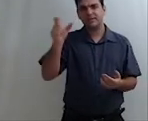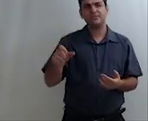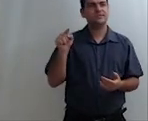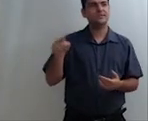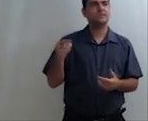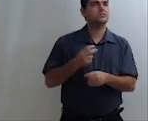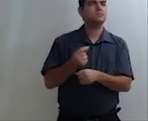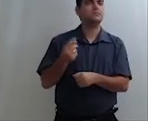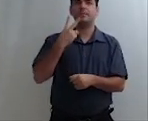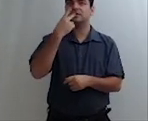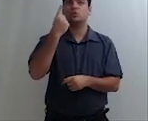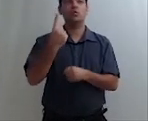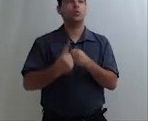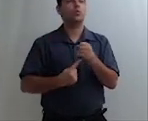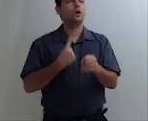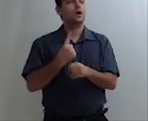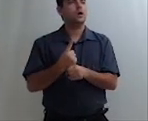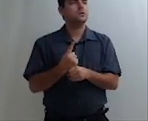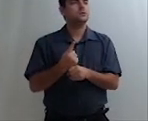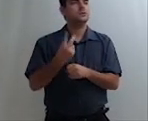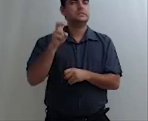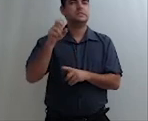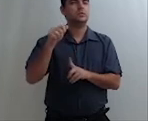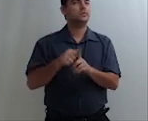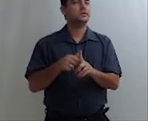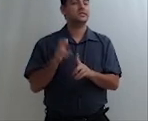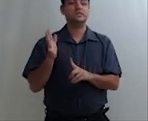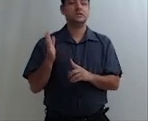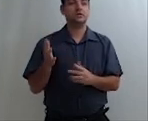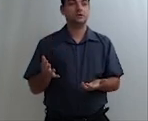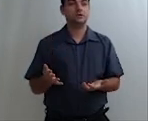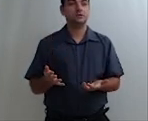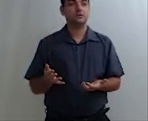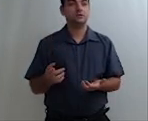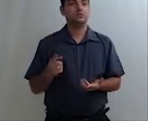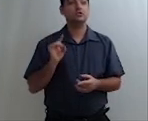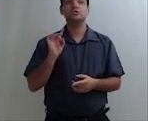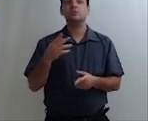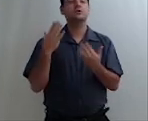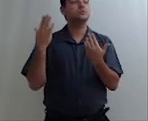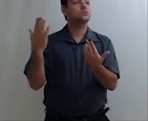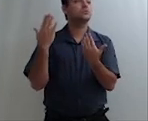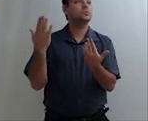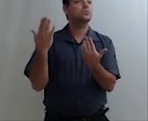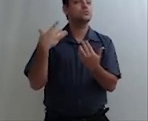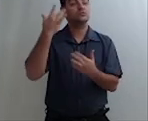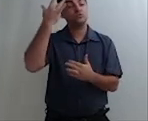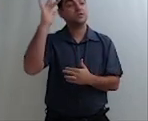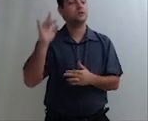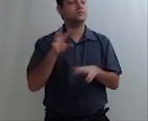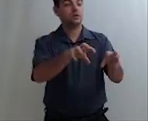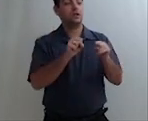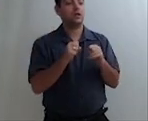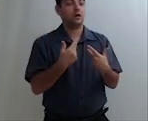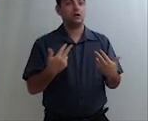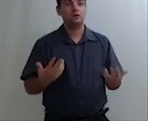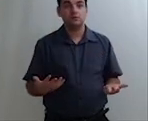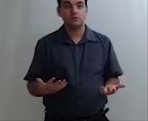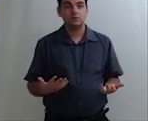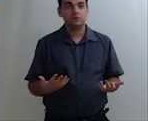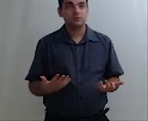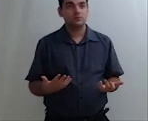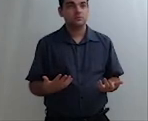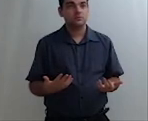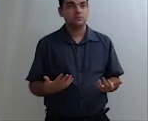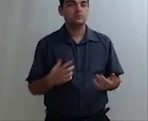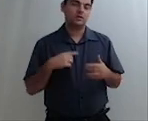a um ano e 5 meses por um suposto crime de receptação qualificada que é um